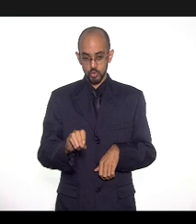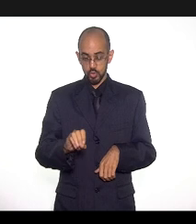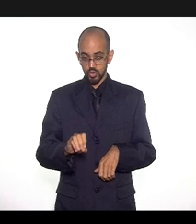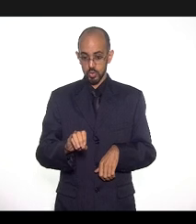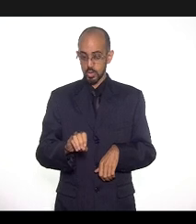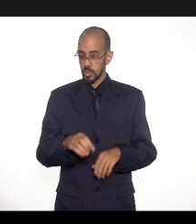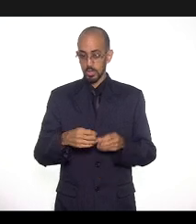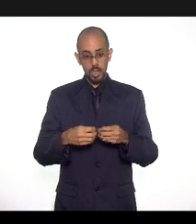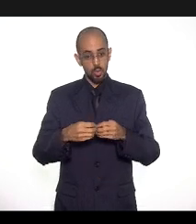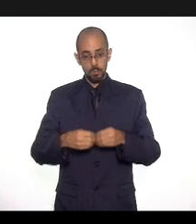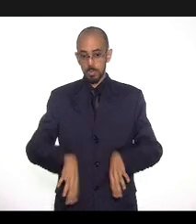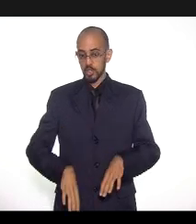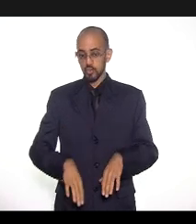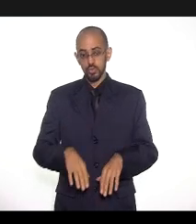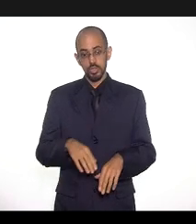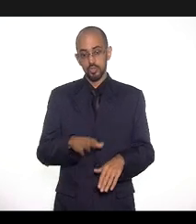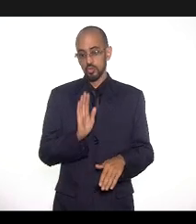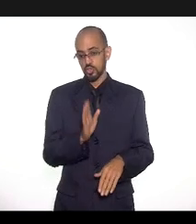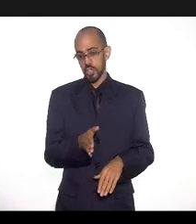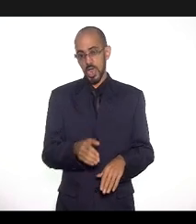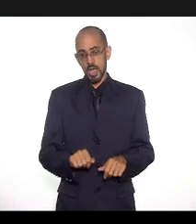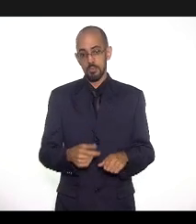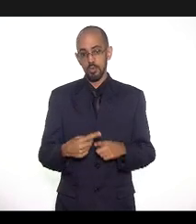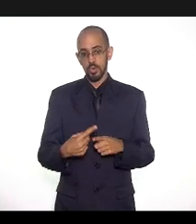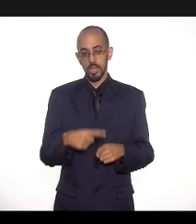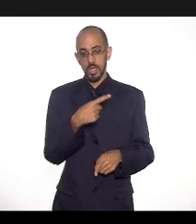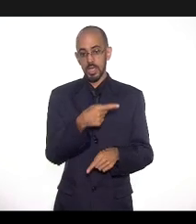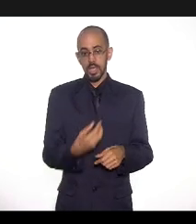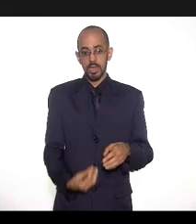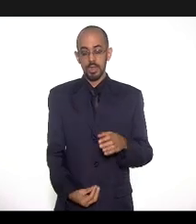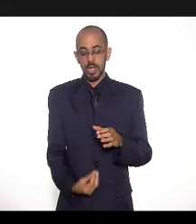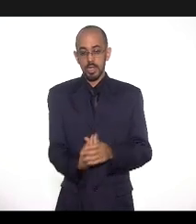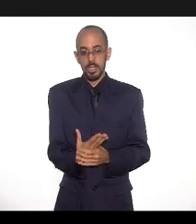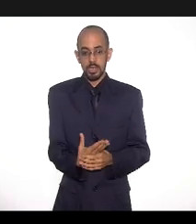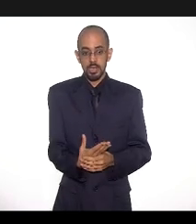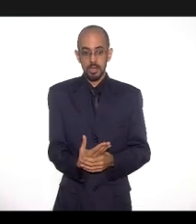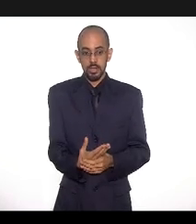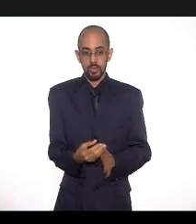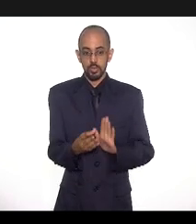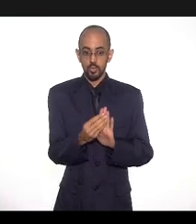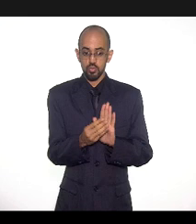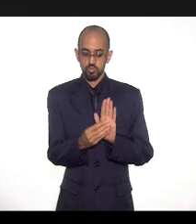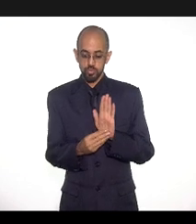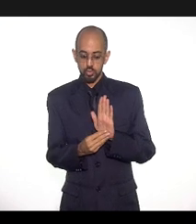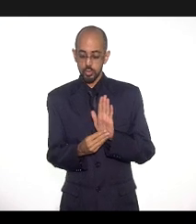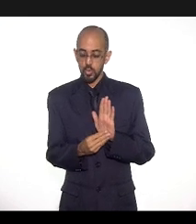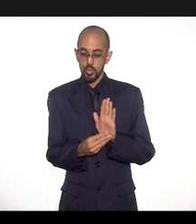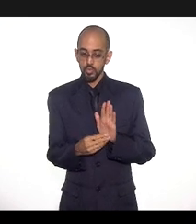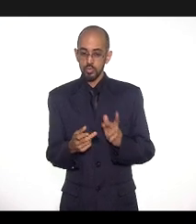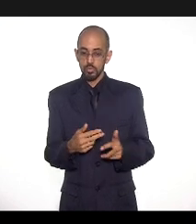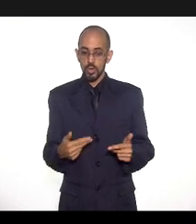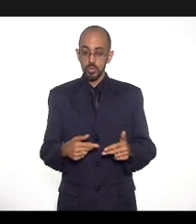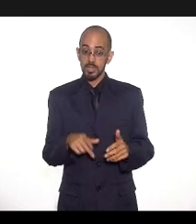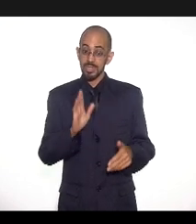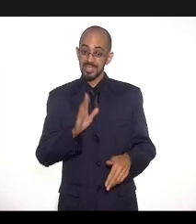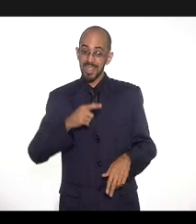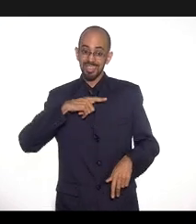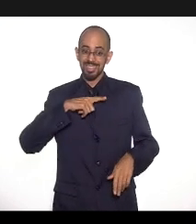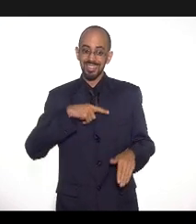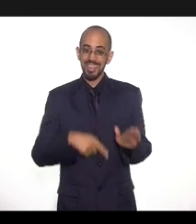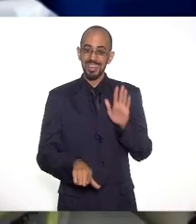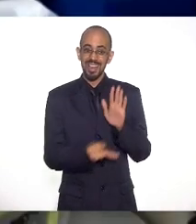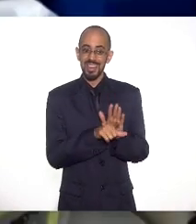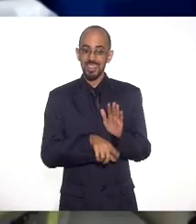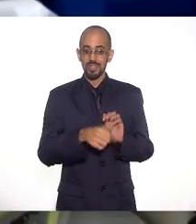Prejudicado, porque ele disciplina matérias que já estão na lei de 99. Né? É mais do que uma anexação. Tem um prejuízo na